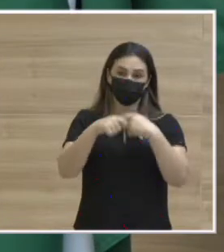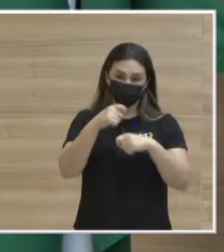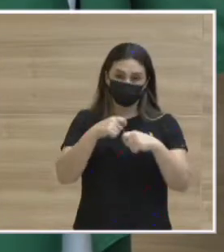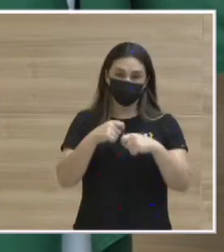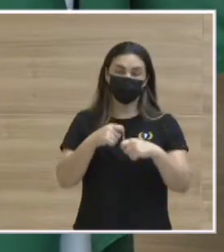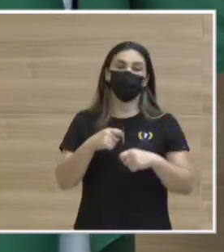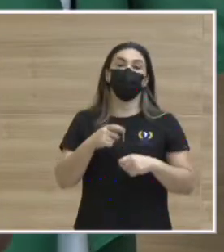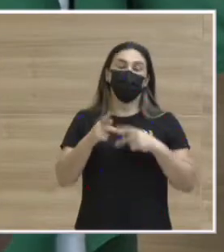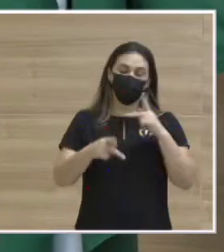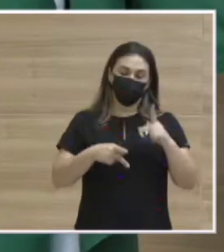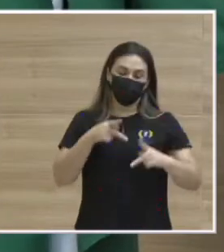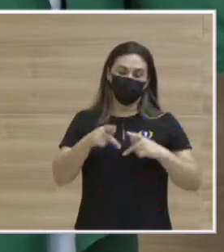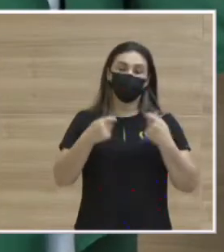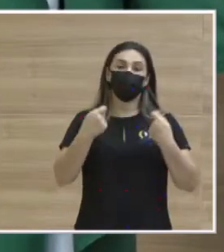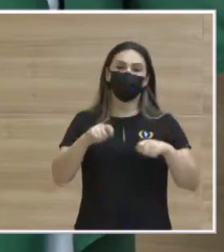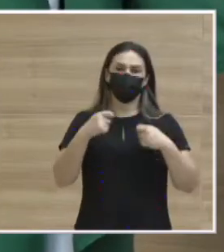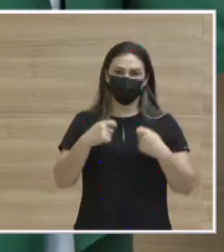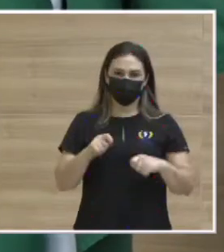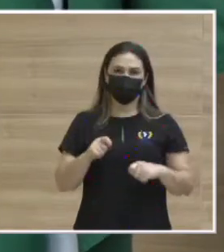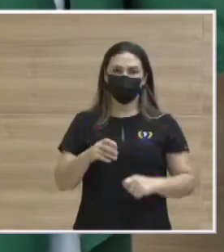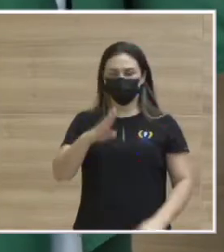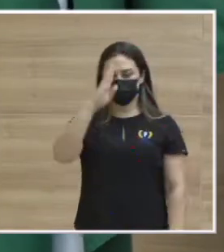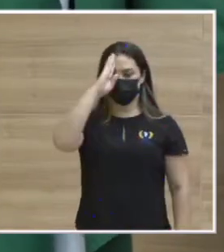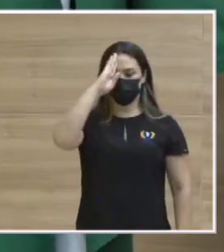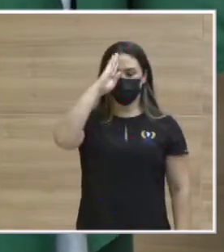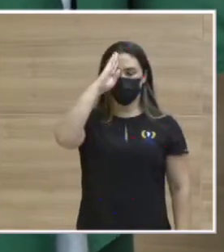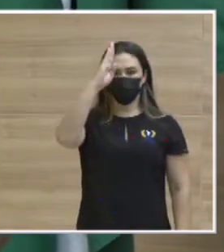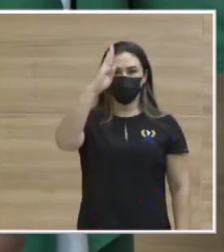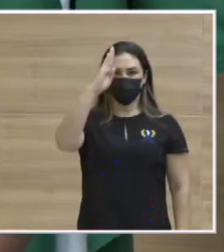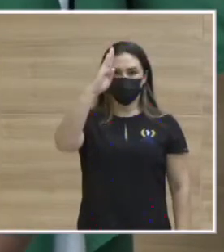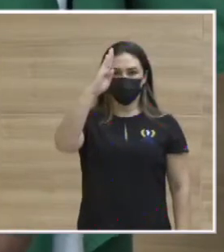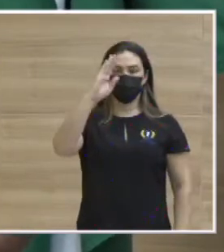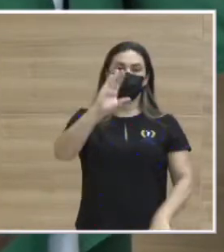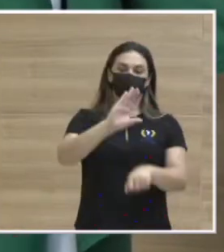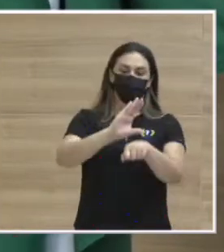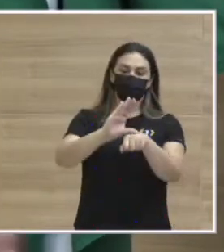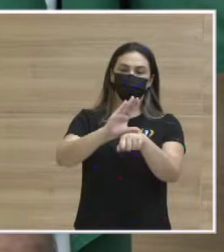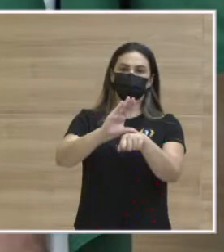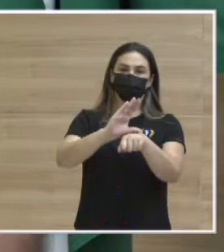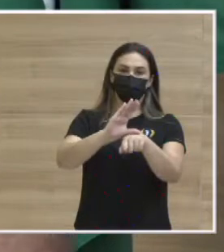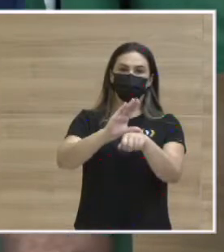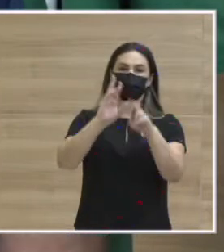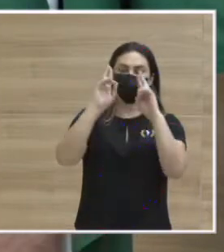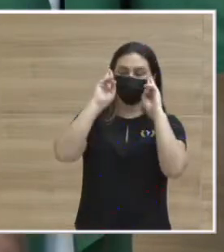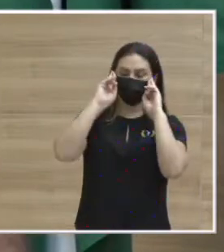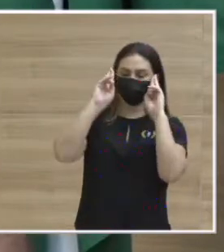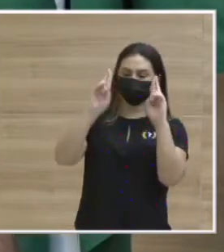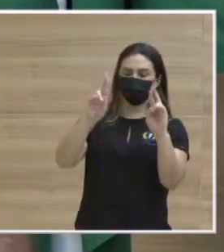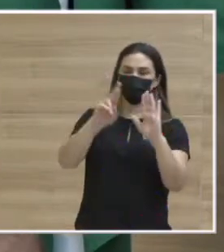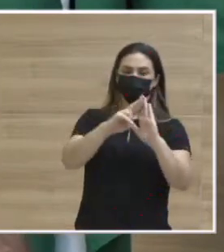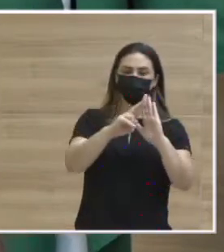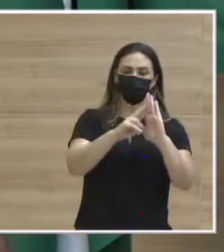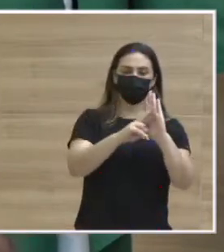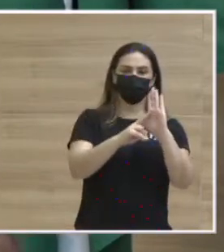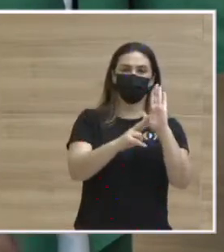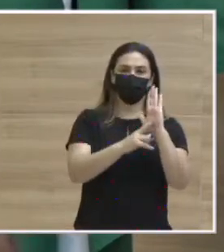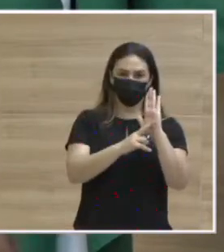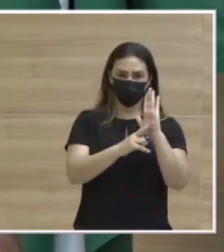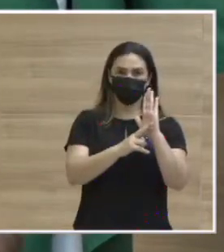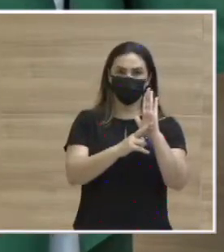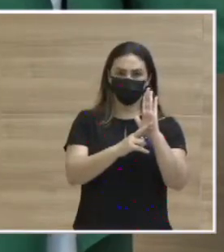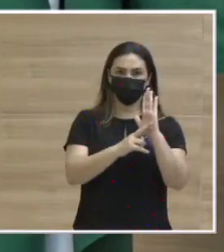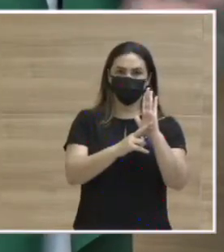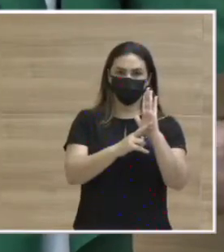que a administração pública deve obediência aos princípios constitucionais e respeito para as demais normas